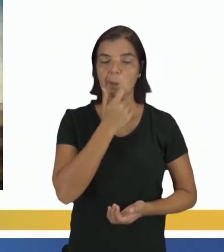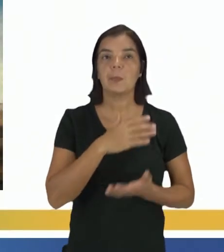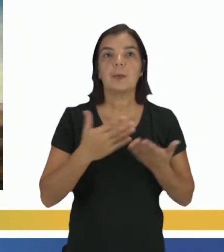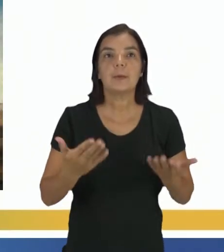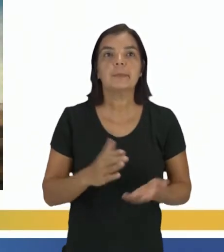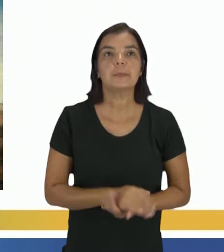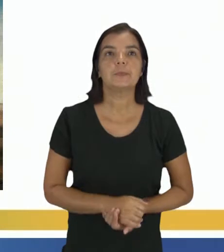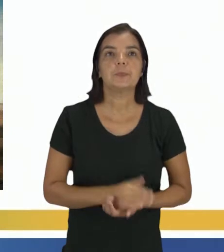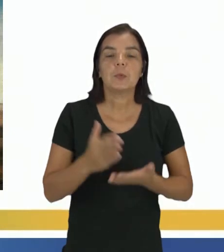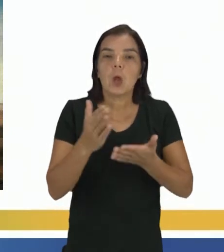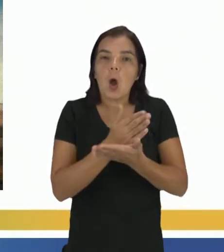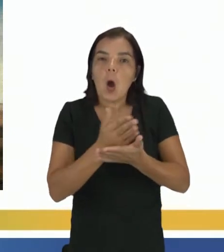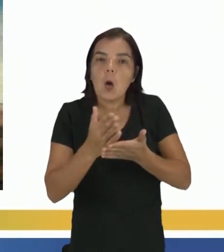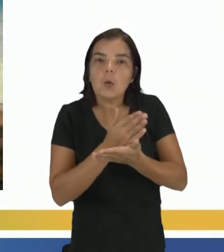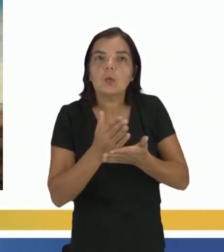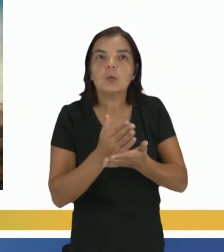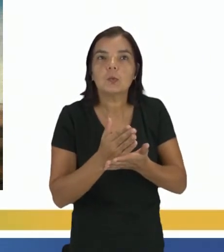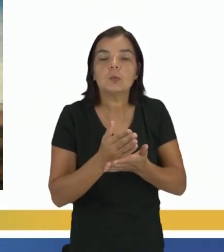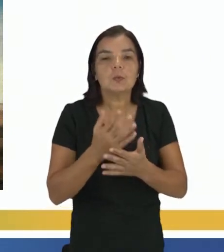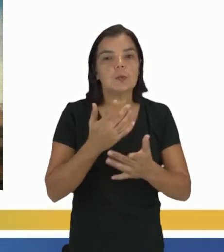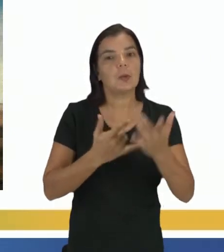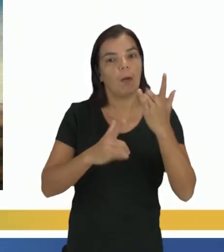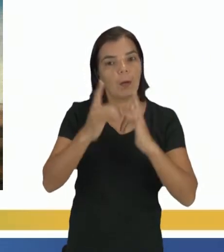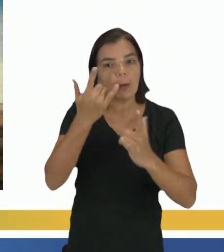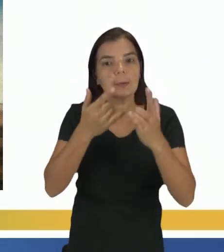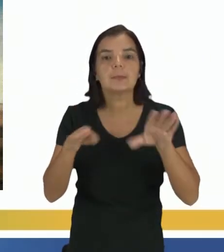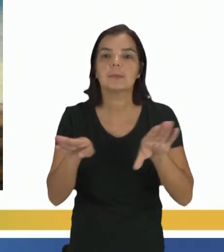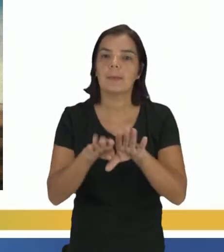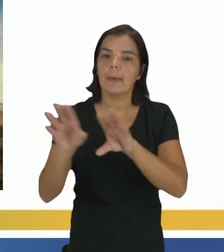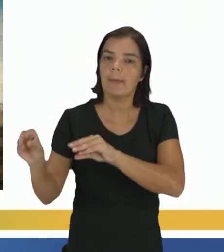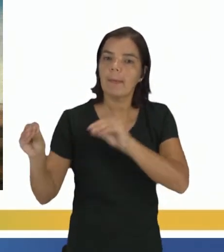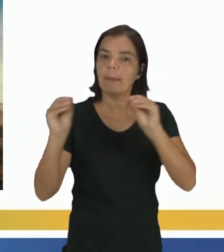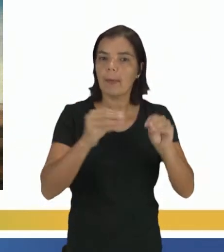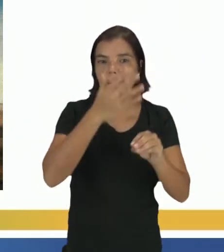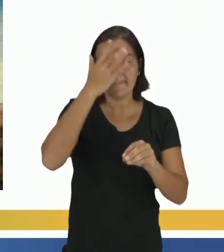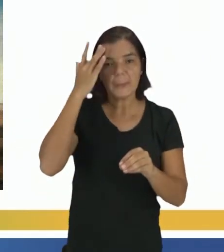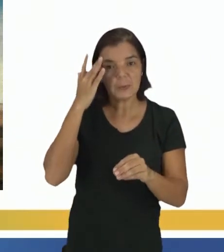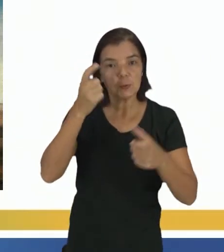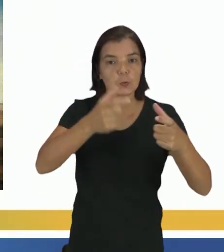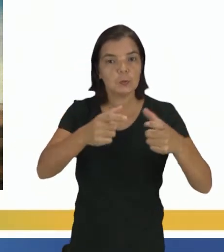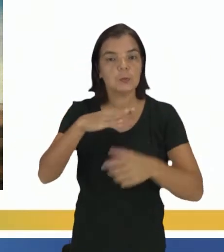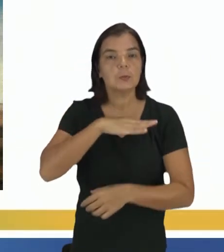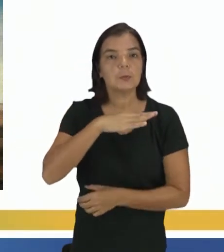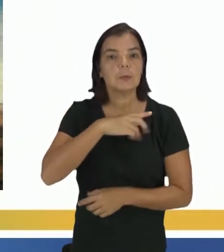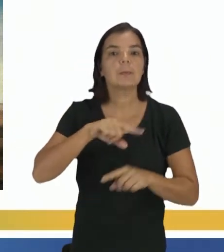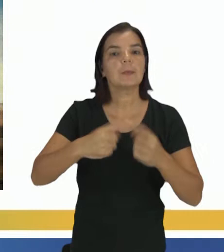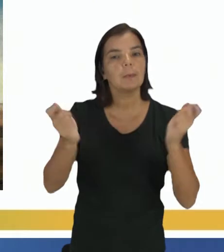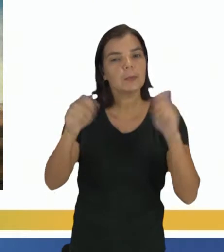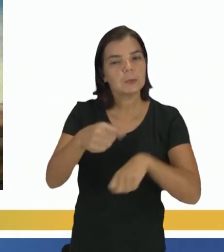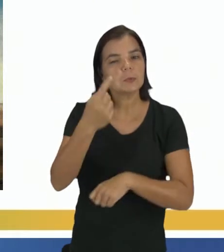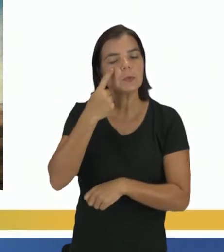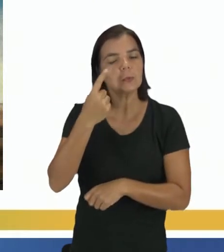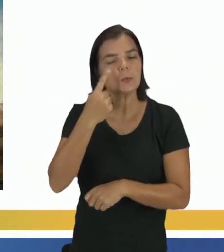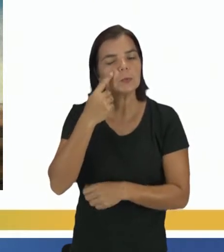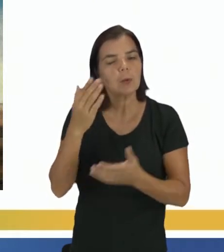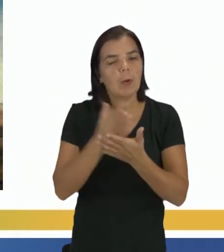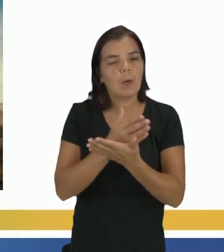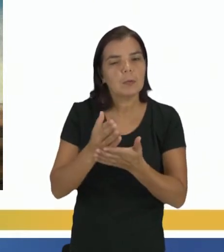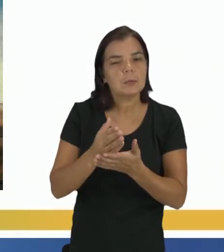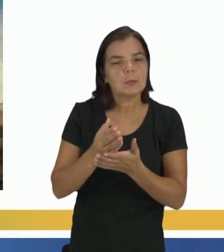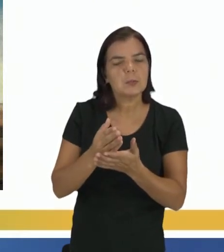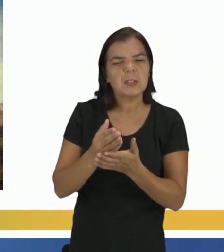Bom, e alguns desses fatores atrativos, né, que levam as pessoas a essas áreas urbanas, mas também nós podemos falar de alguns